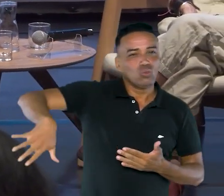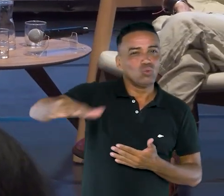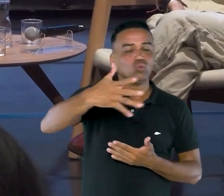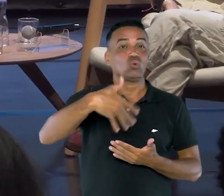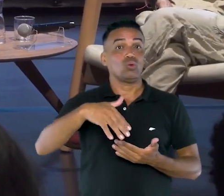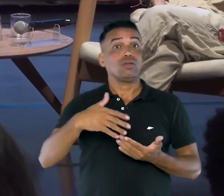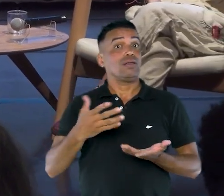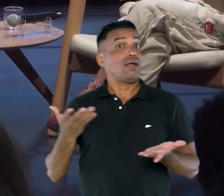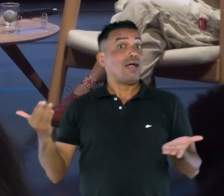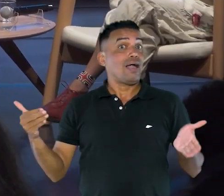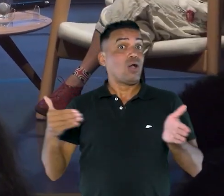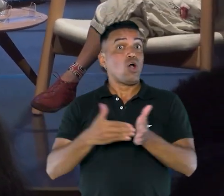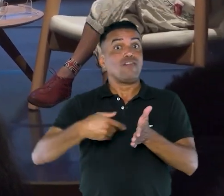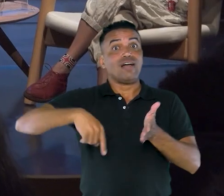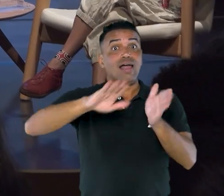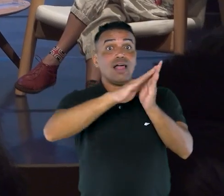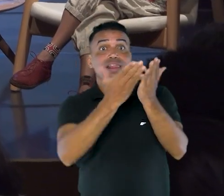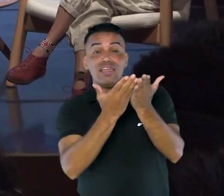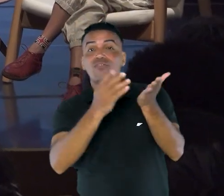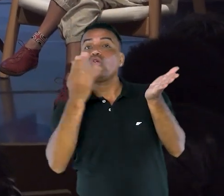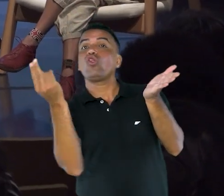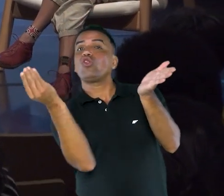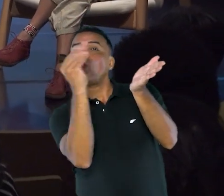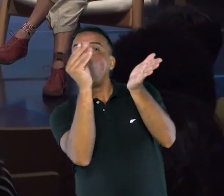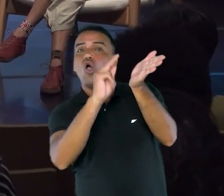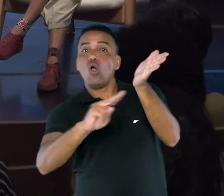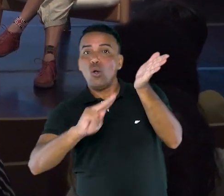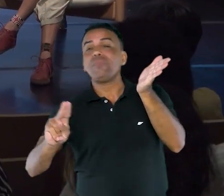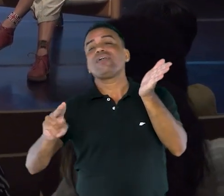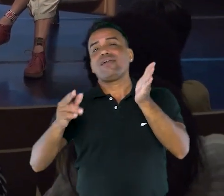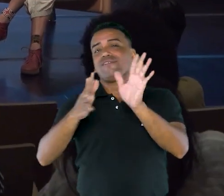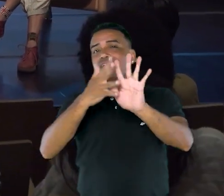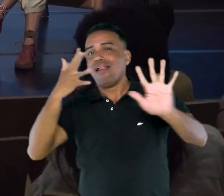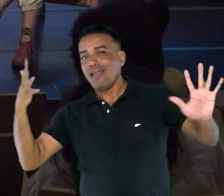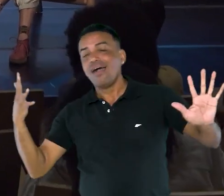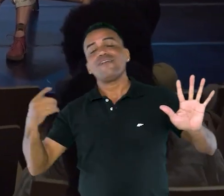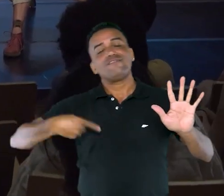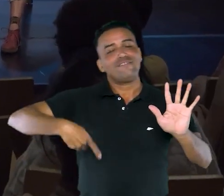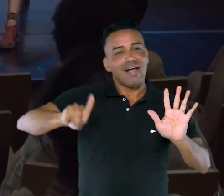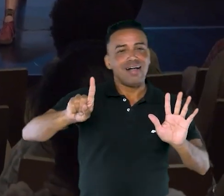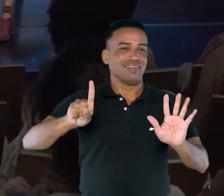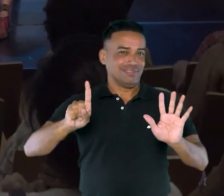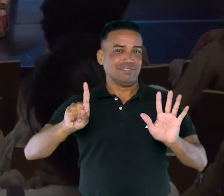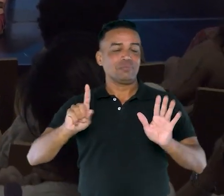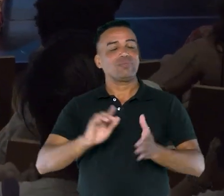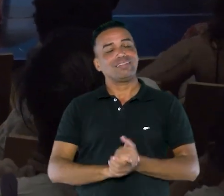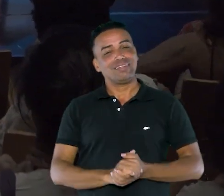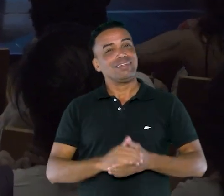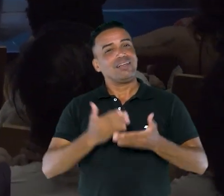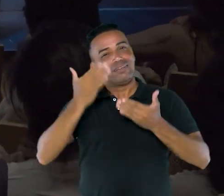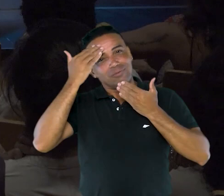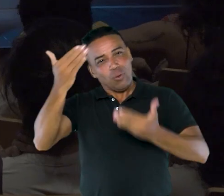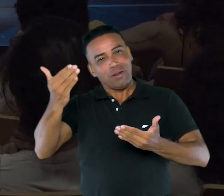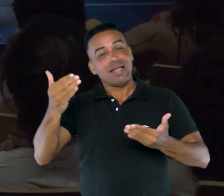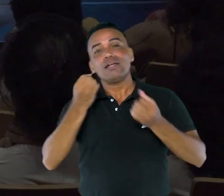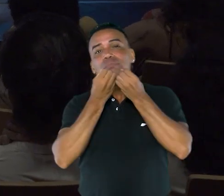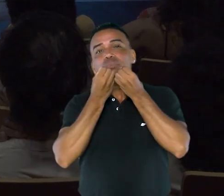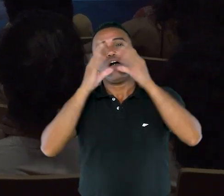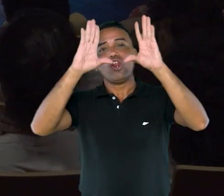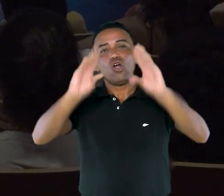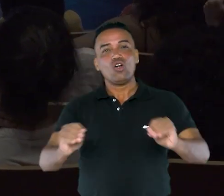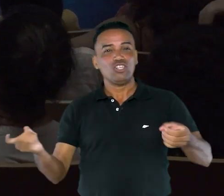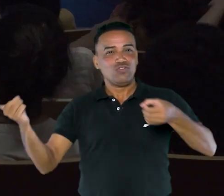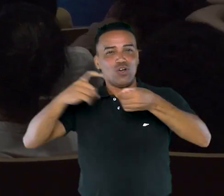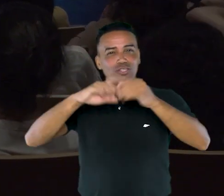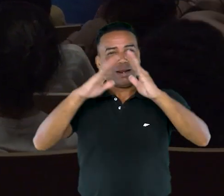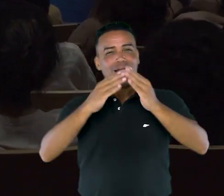Nurit. E agora a gente tem sessão de autógrafos lá fora, então não vão embora, elas estarão lá fora agora. E é isso. Muito obrigada, boa noite